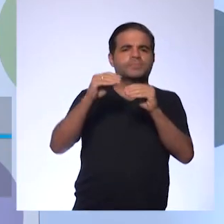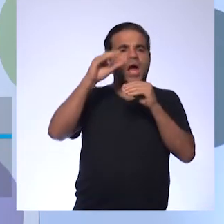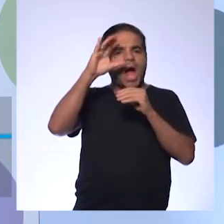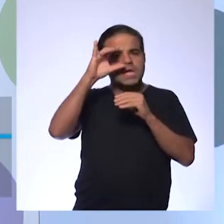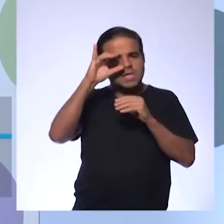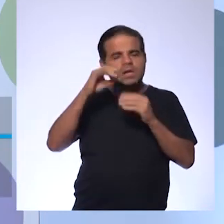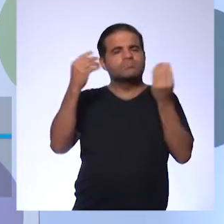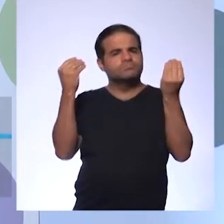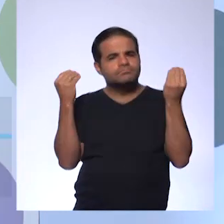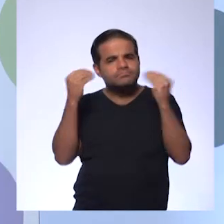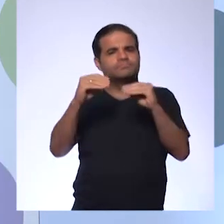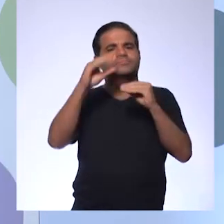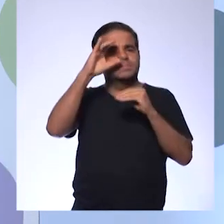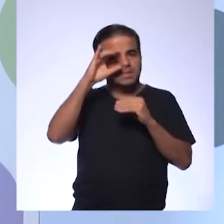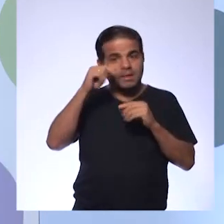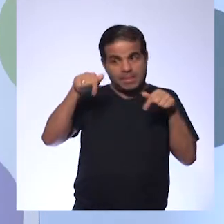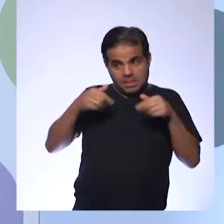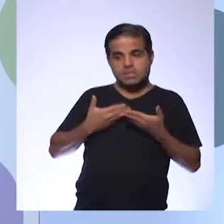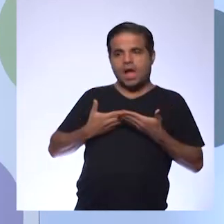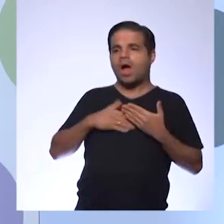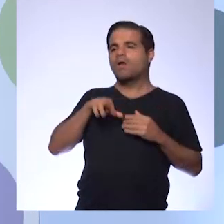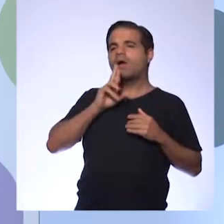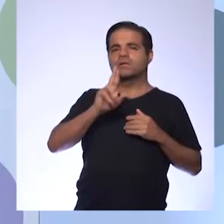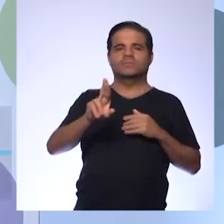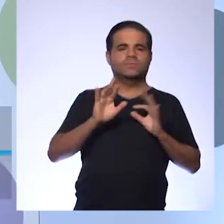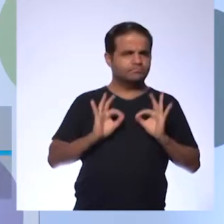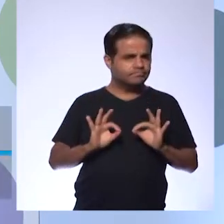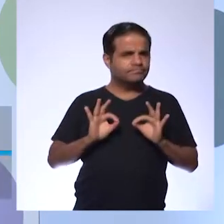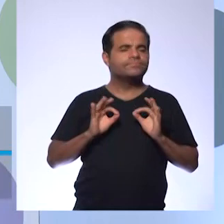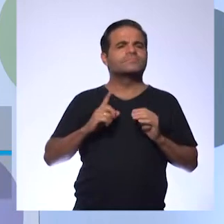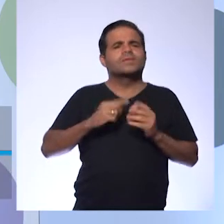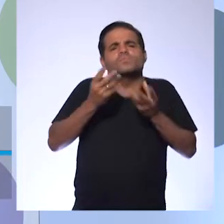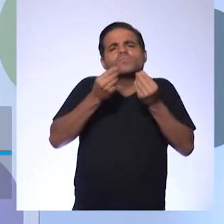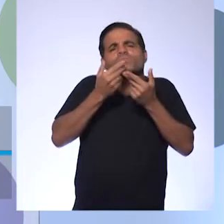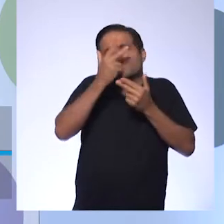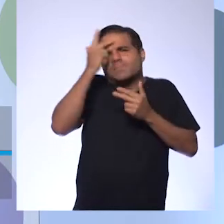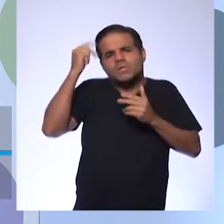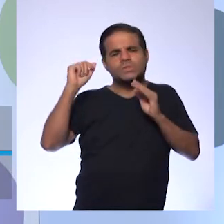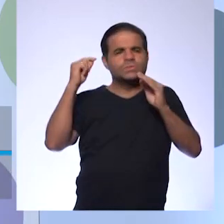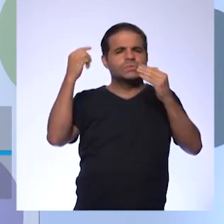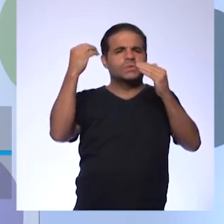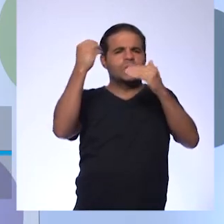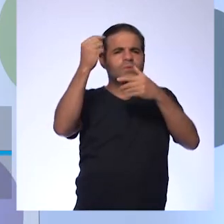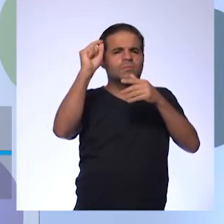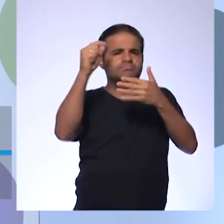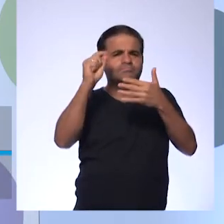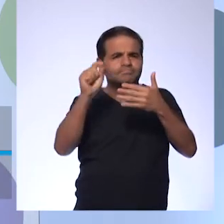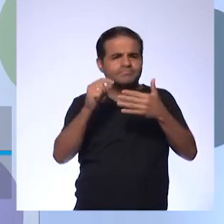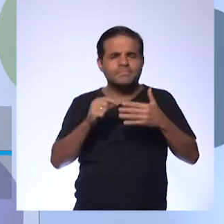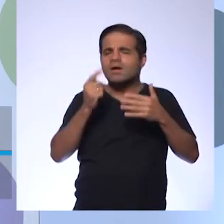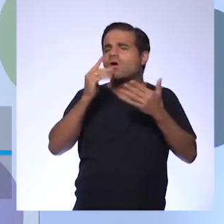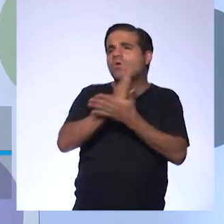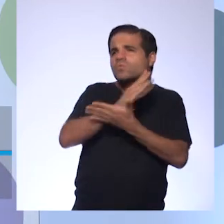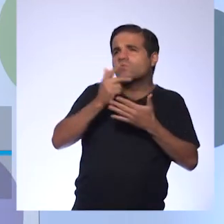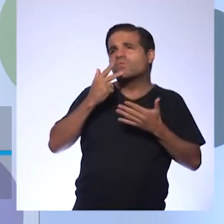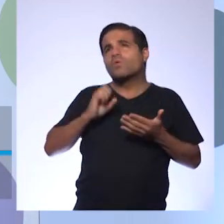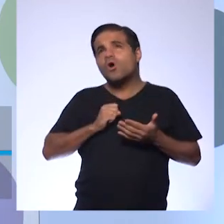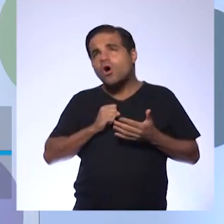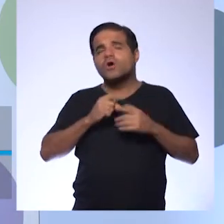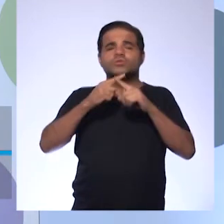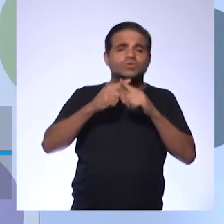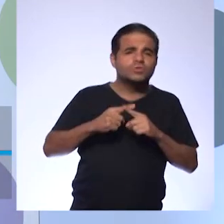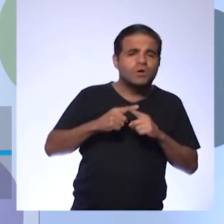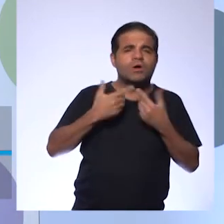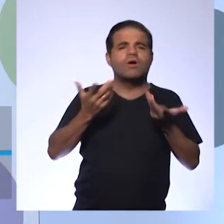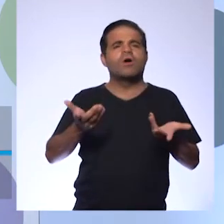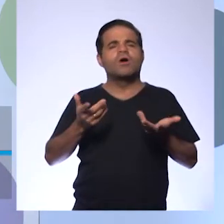pergunta. Esta aula, fica tranquila. Tem muita gente aqui. Tem gente que gosta por causa dos jogos. Uma princesa para me